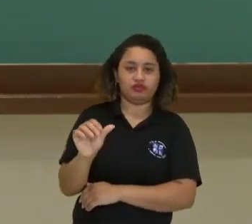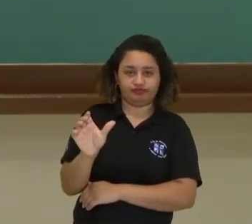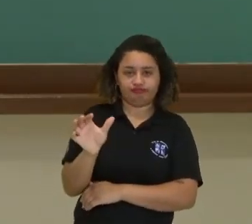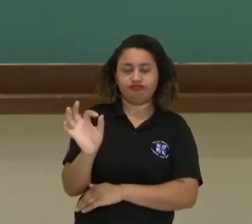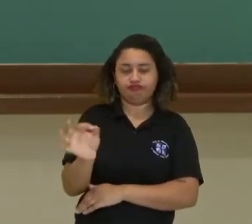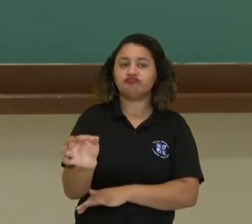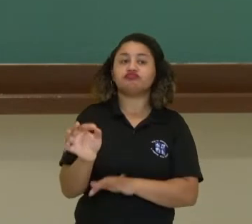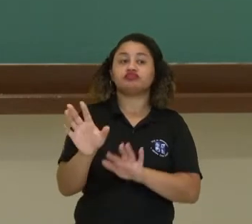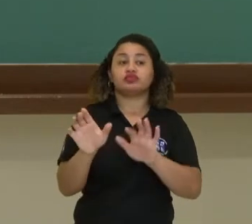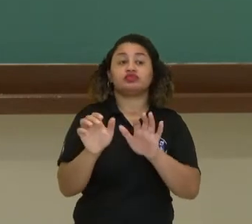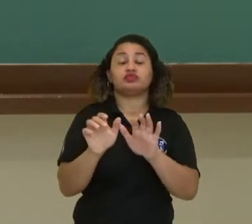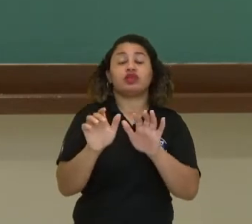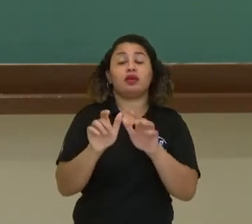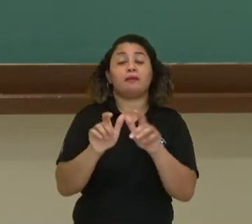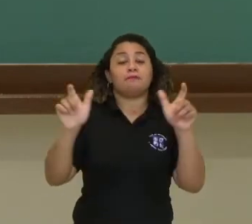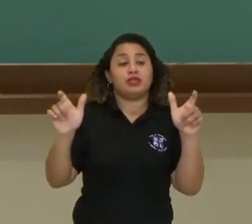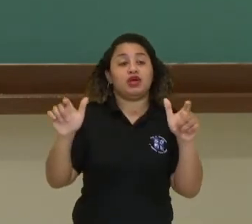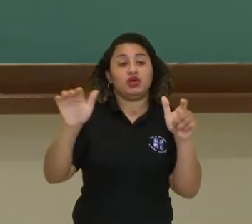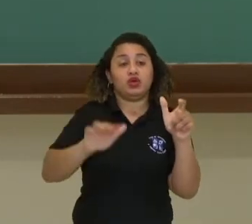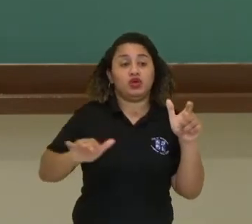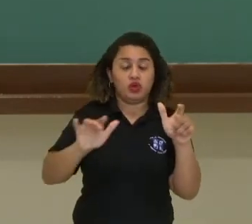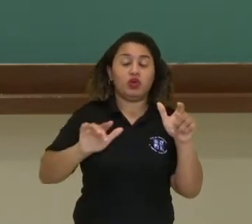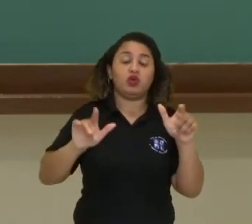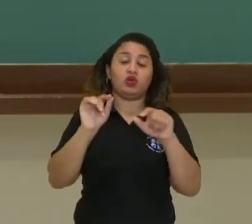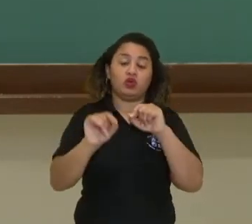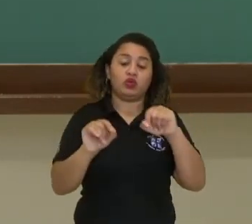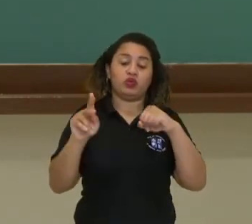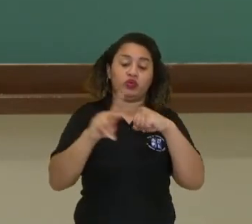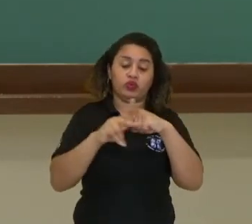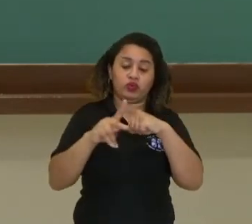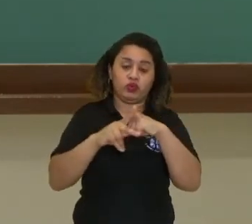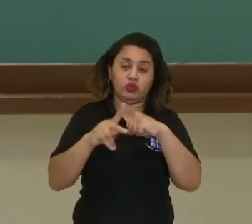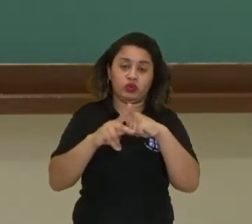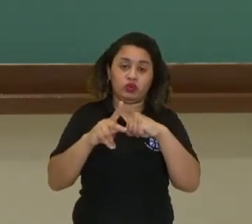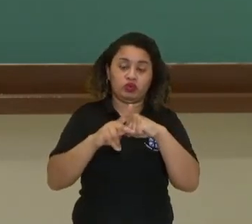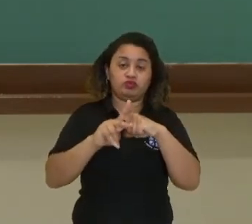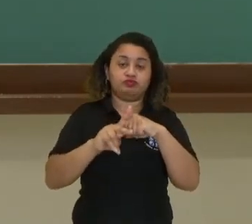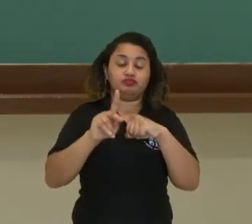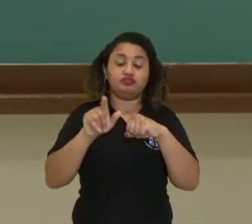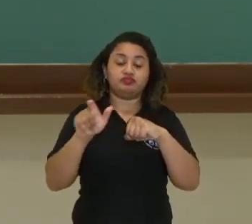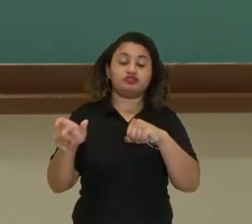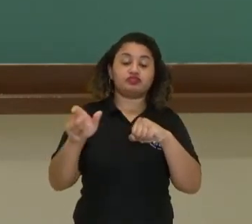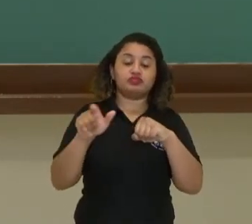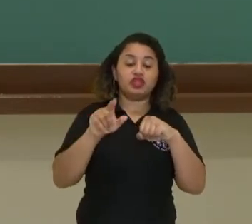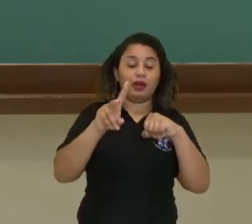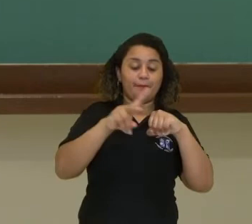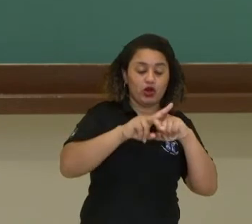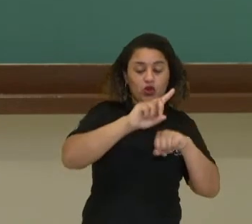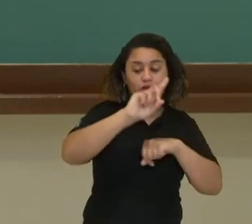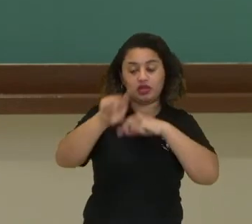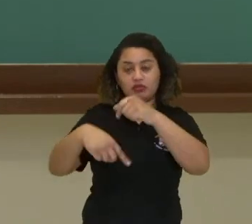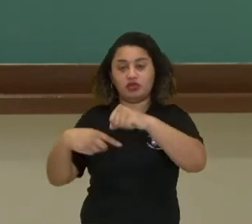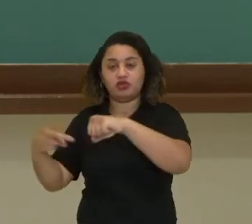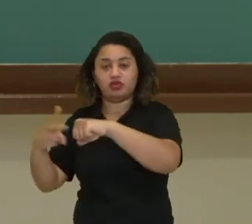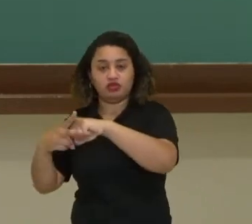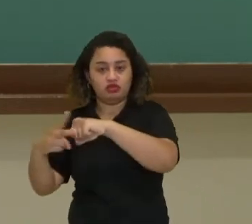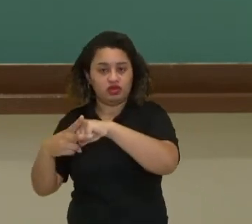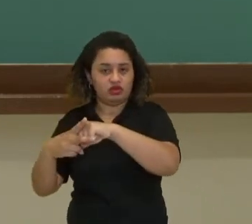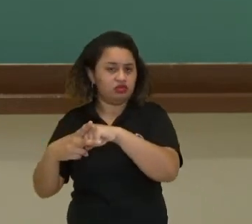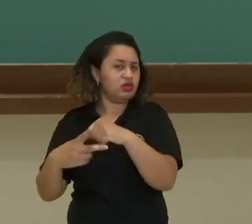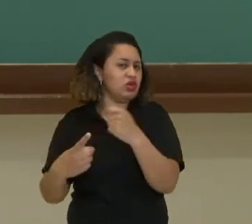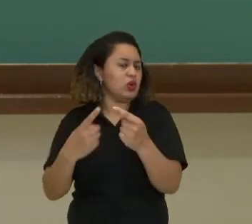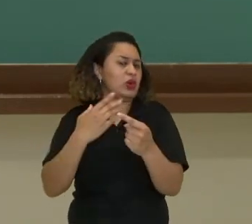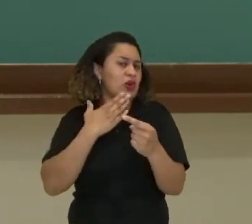a maioria dos casos o pronome vem antes Quais que é melhor ou decorar